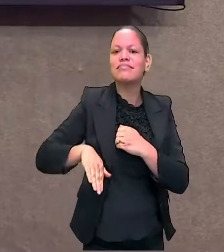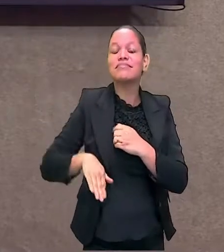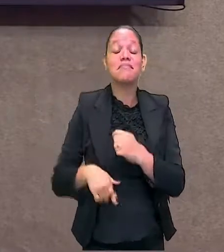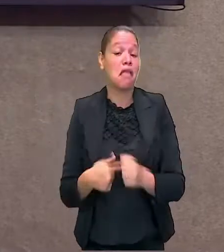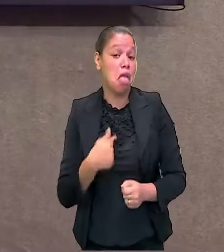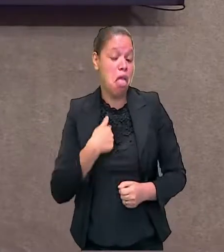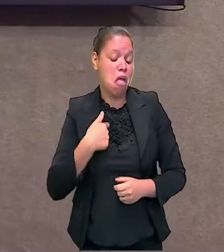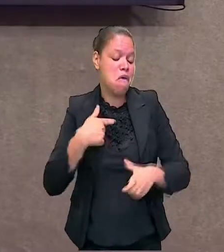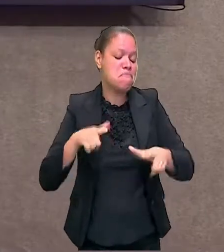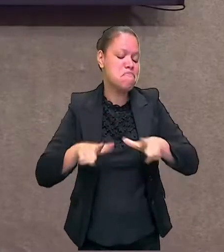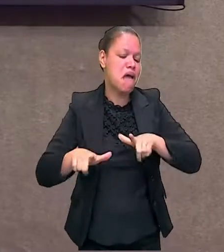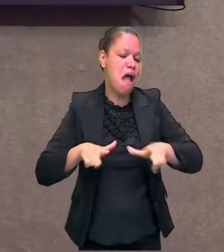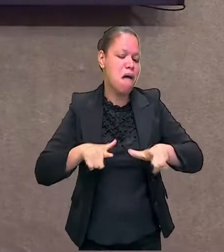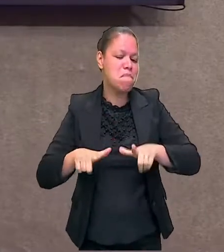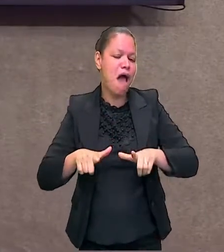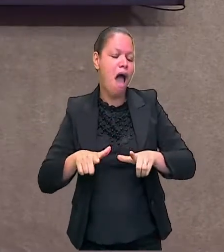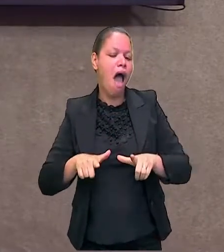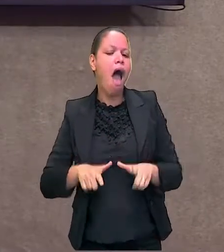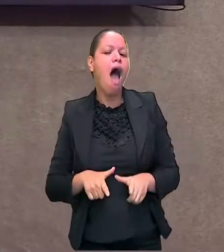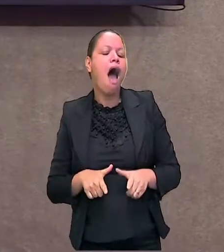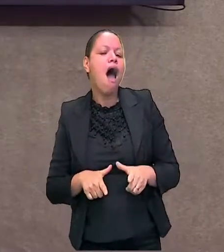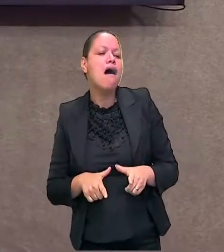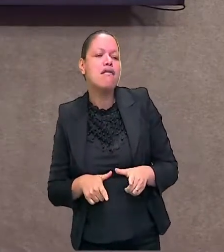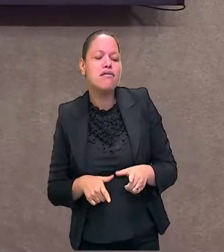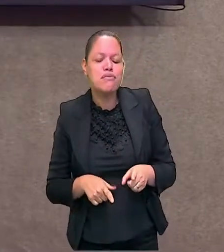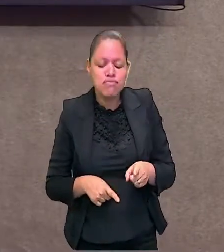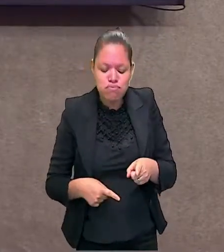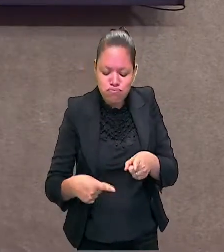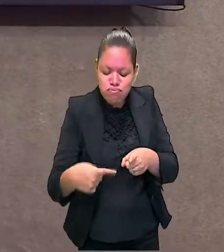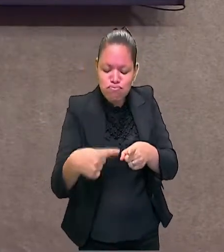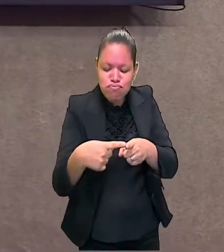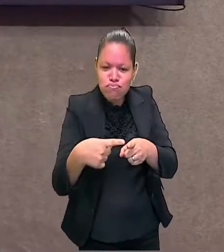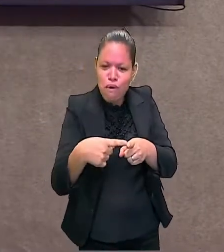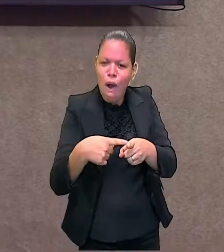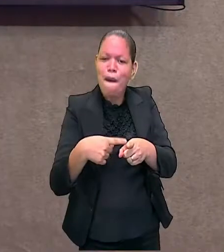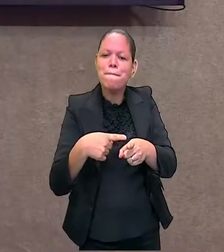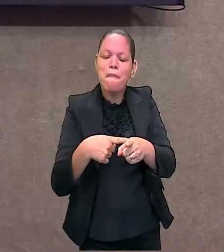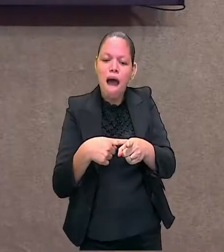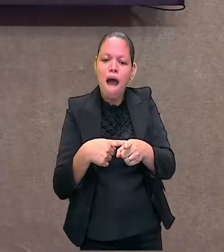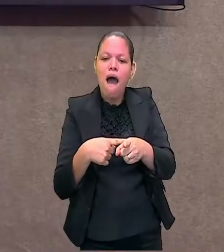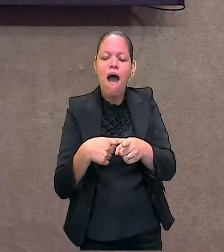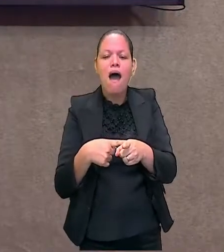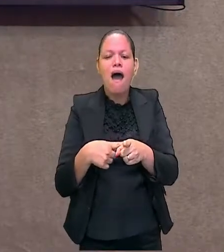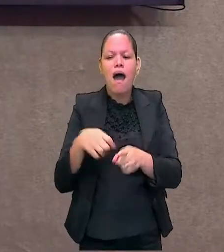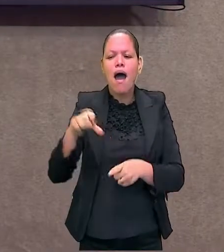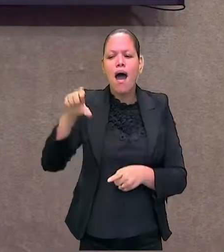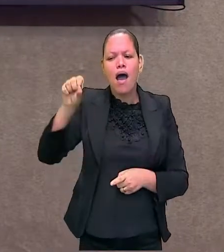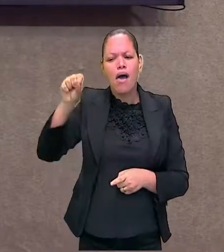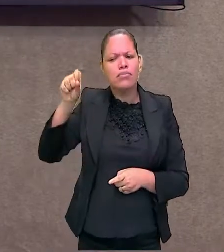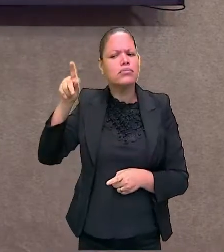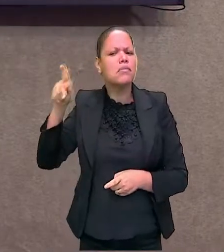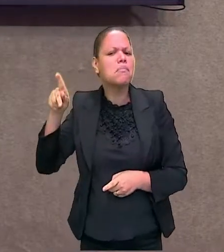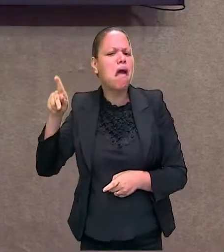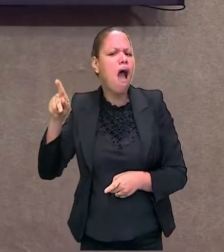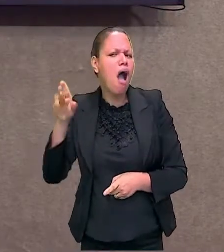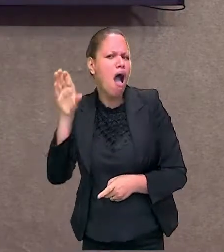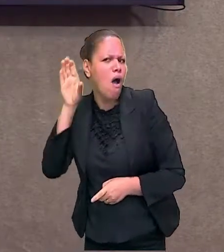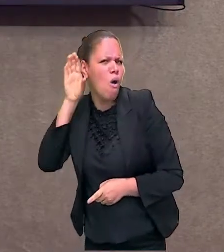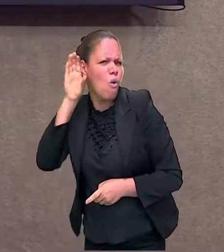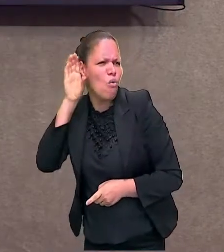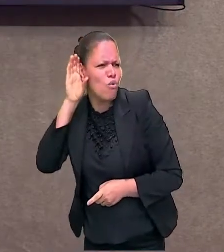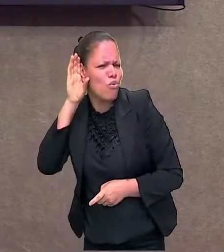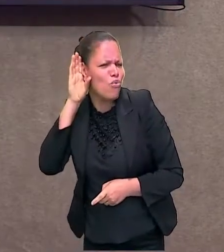São Paulo e Santa Terezinha, escuto muitos meus alunos falando sobre esse mito, que